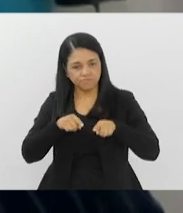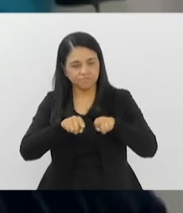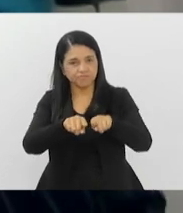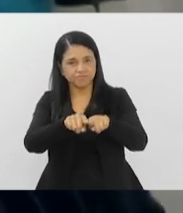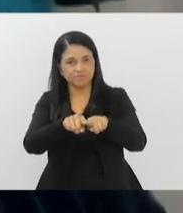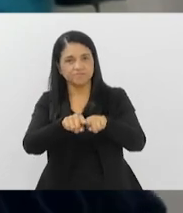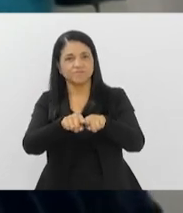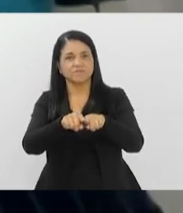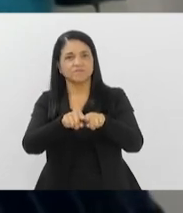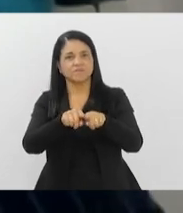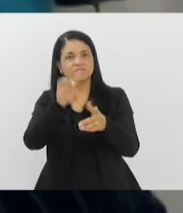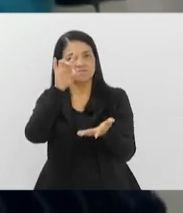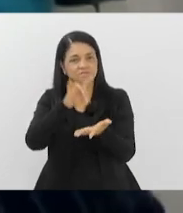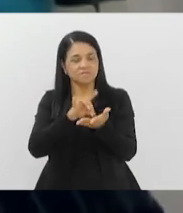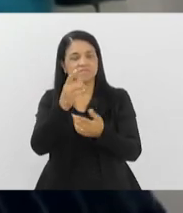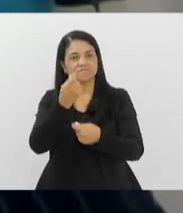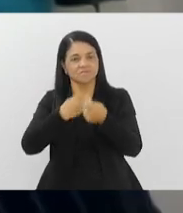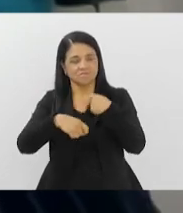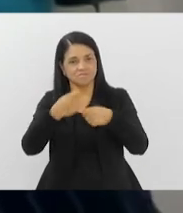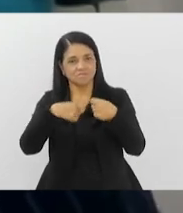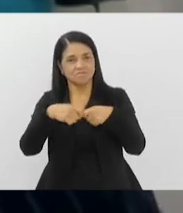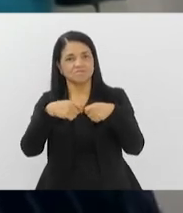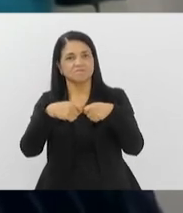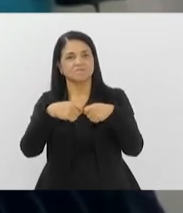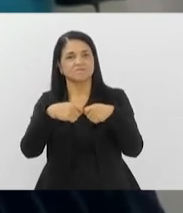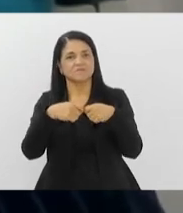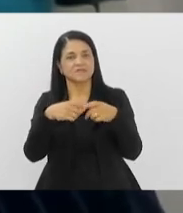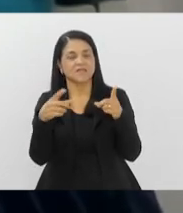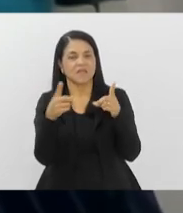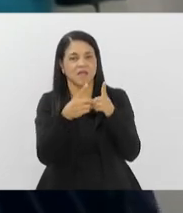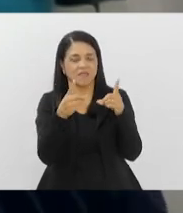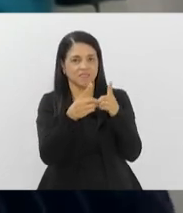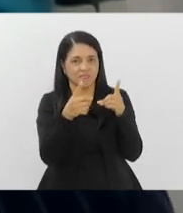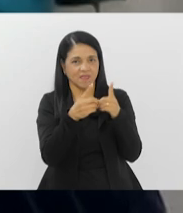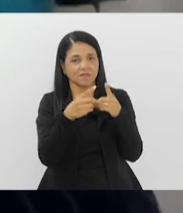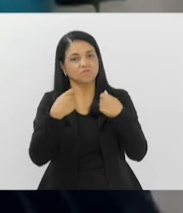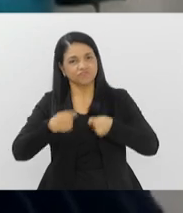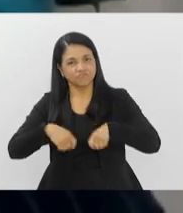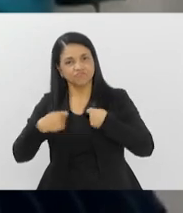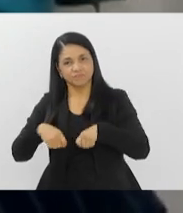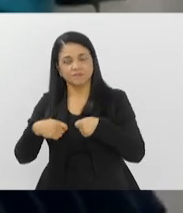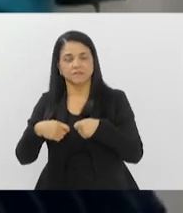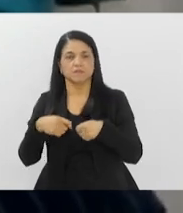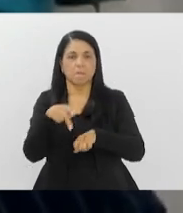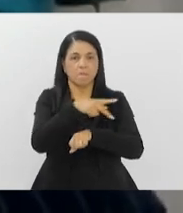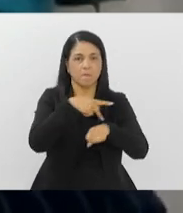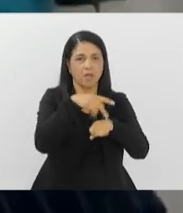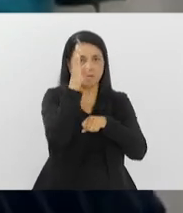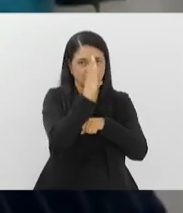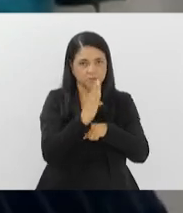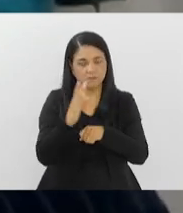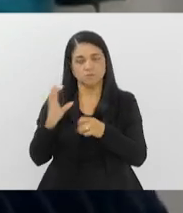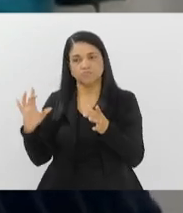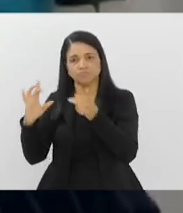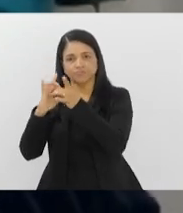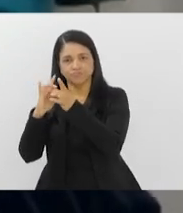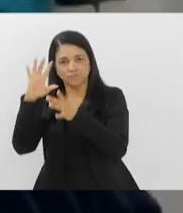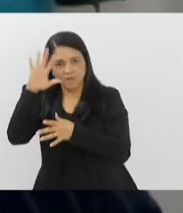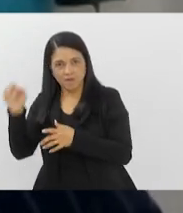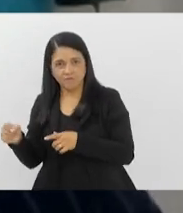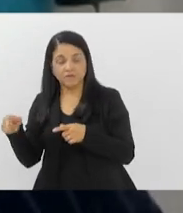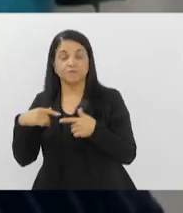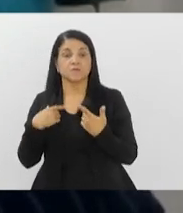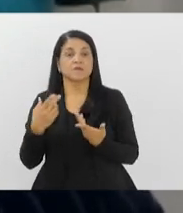de realização de negócios que atendam àquelas que são as nossas necessidades. Angola hoje, com uma nova política